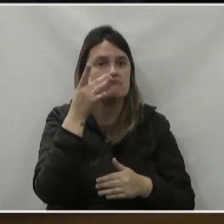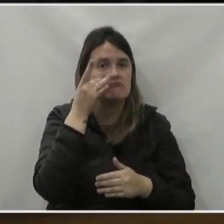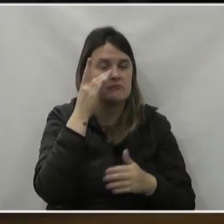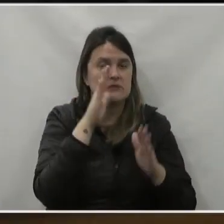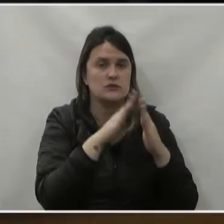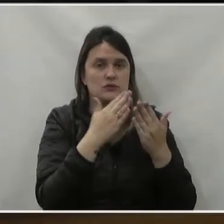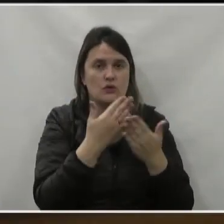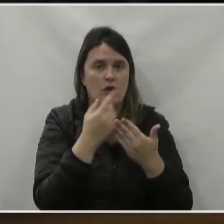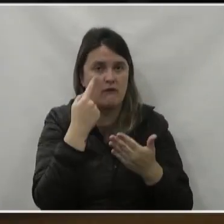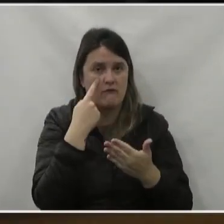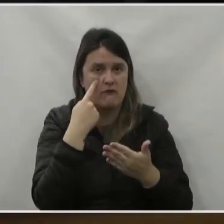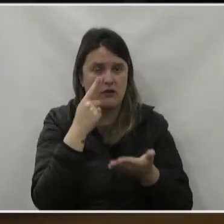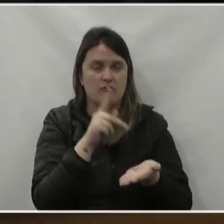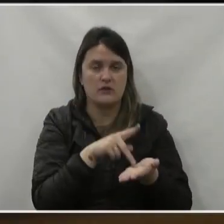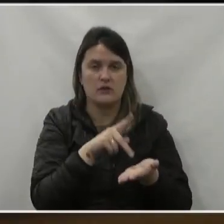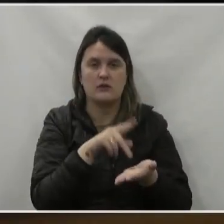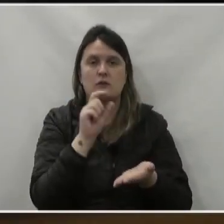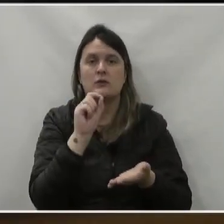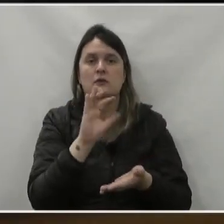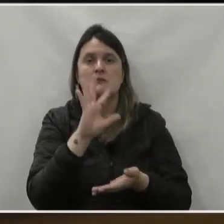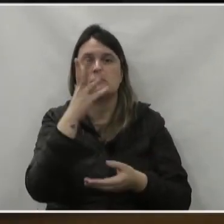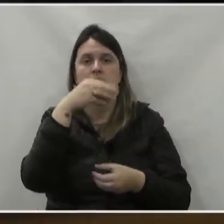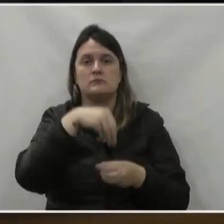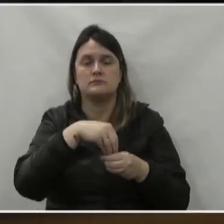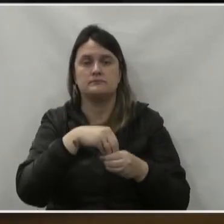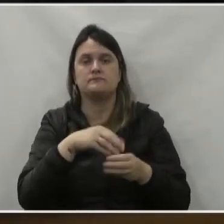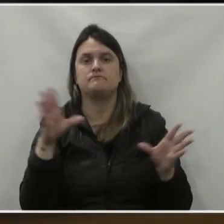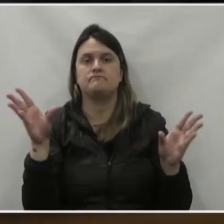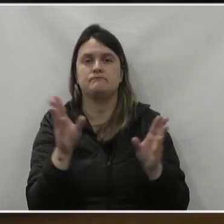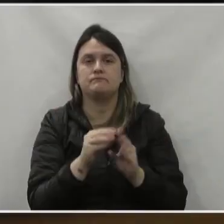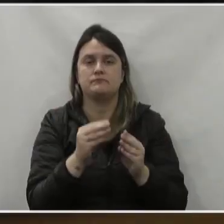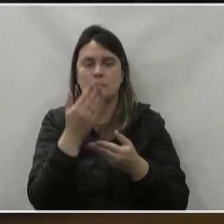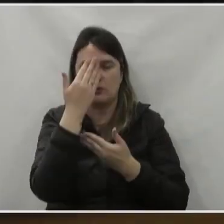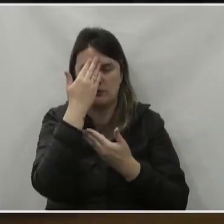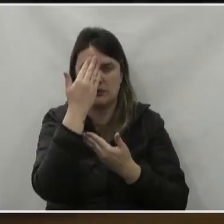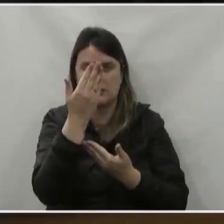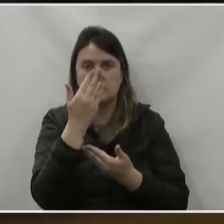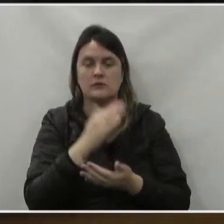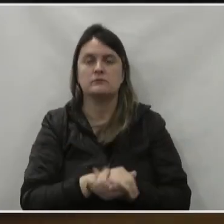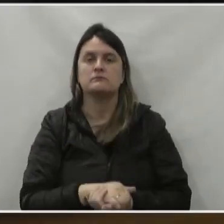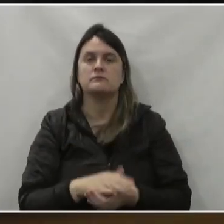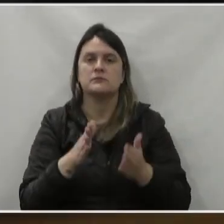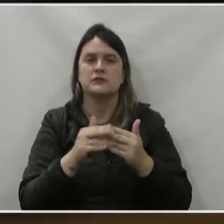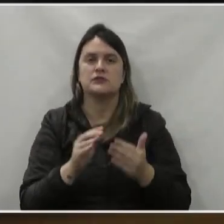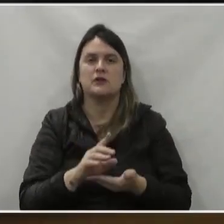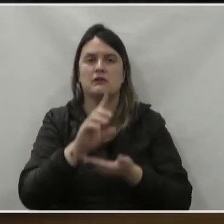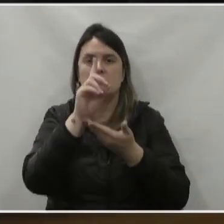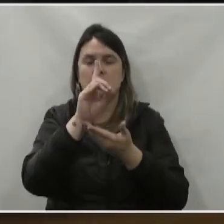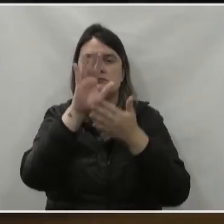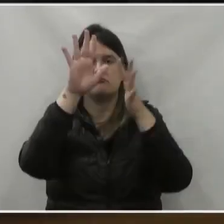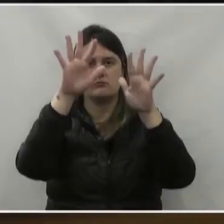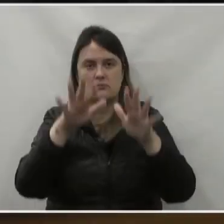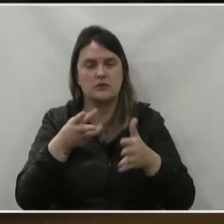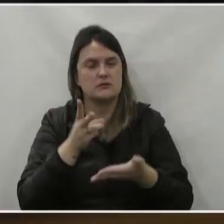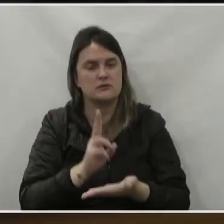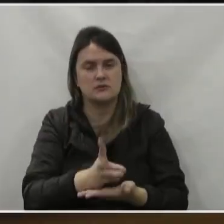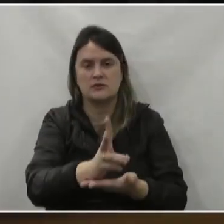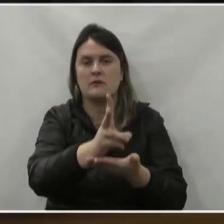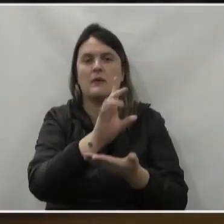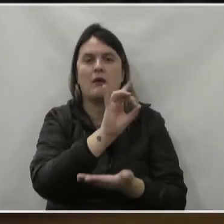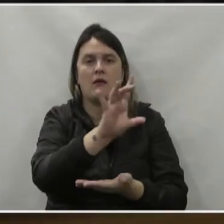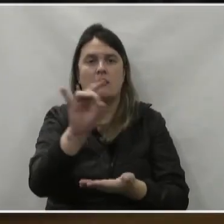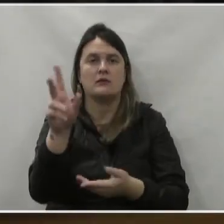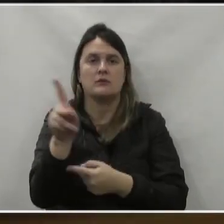e ver realmente o que está acontecendo. Então é isso aí por hoje e peço a Deus que ilumine o caminho de